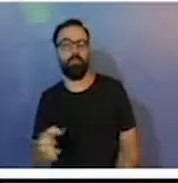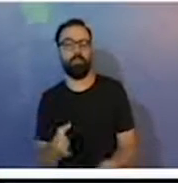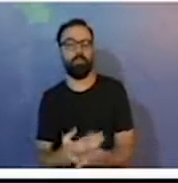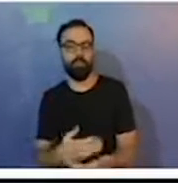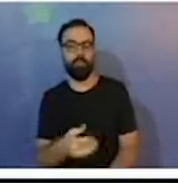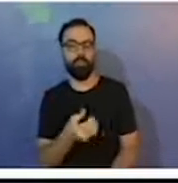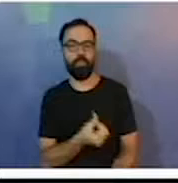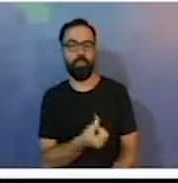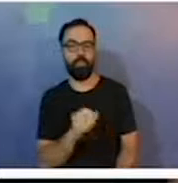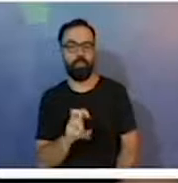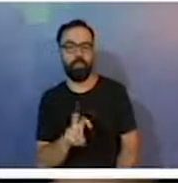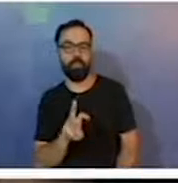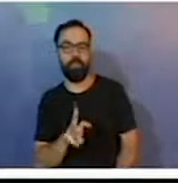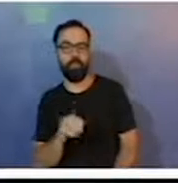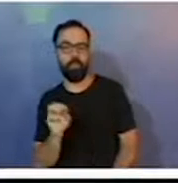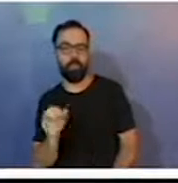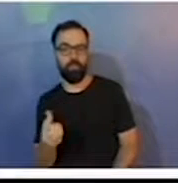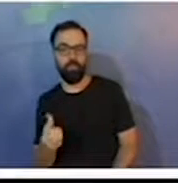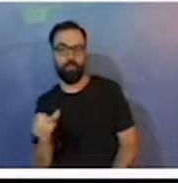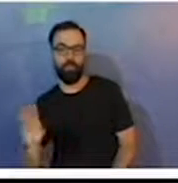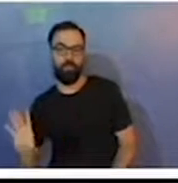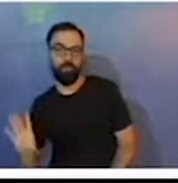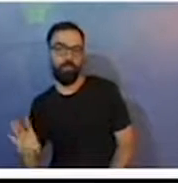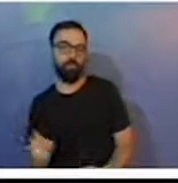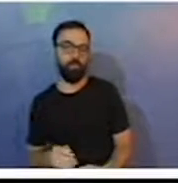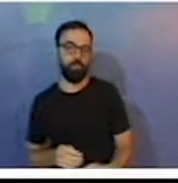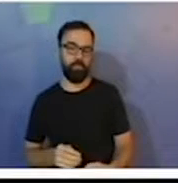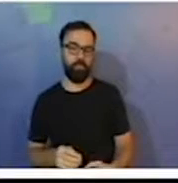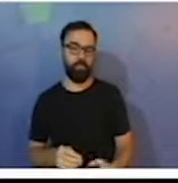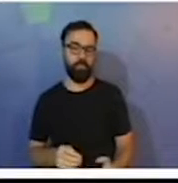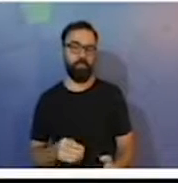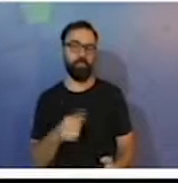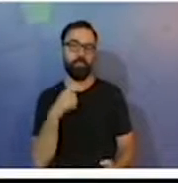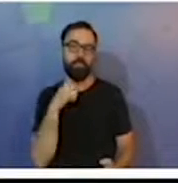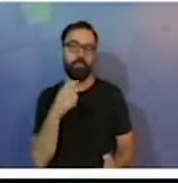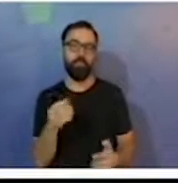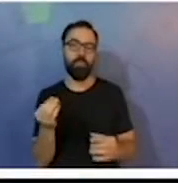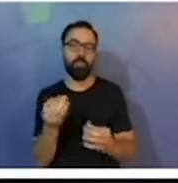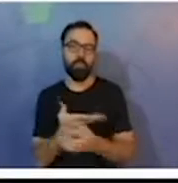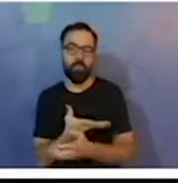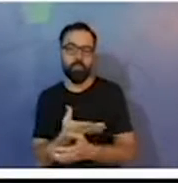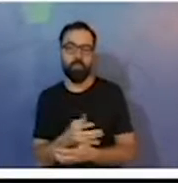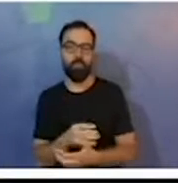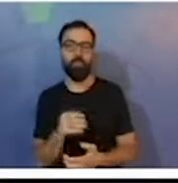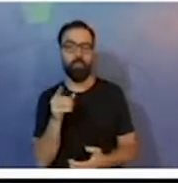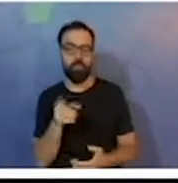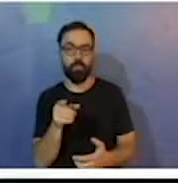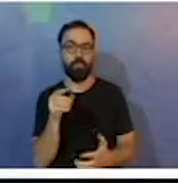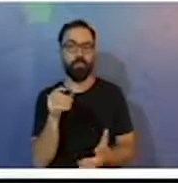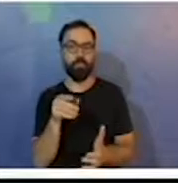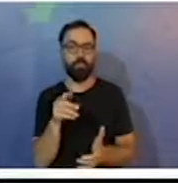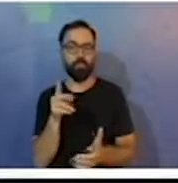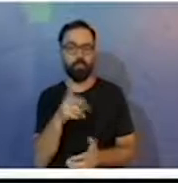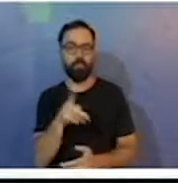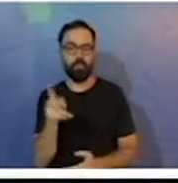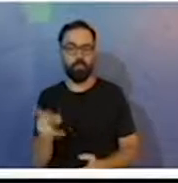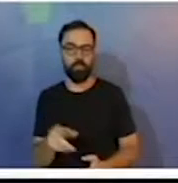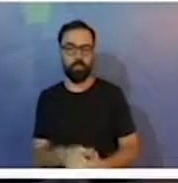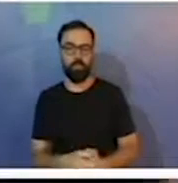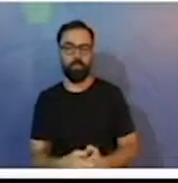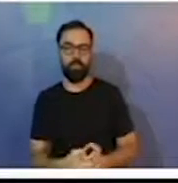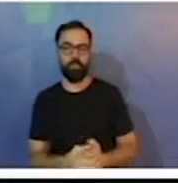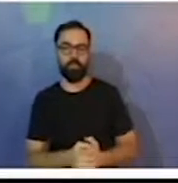64 tirando dúvidas corrigir as atividades de tarefa com seu professor no aplicativo